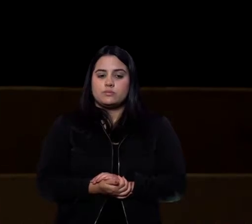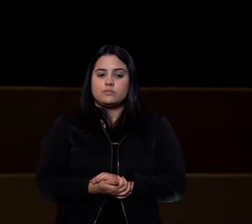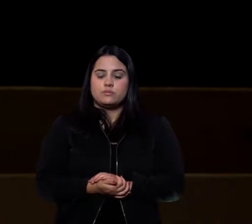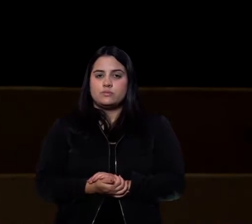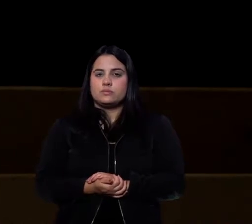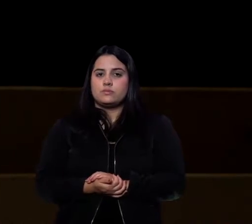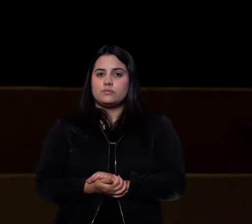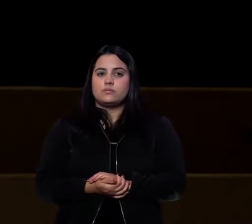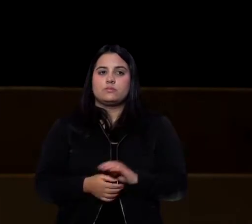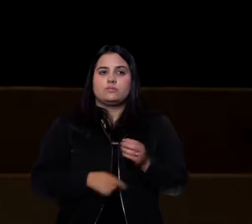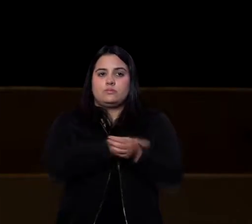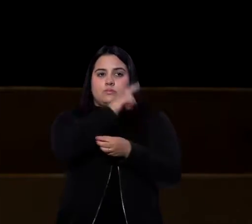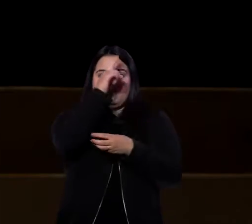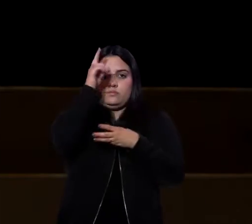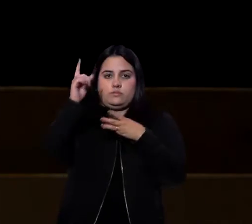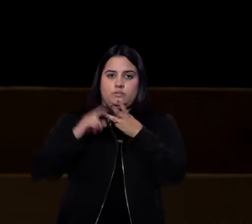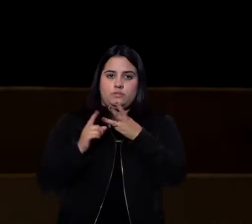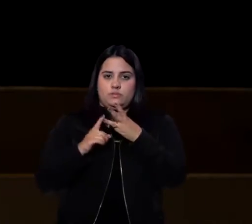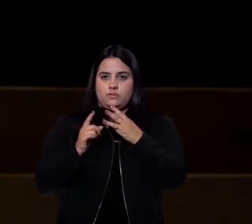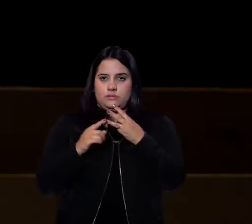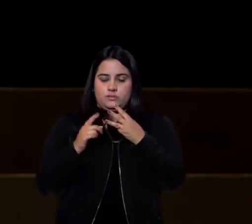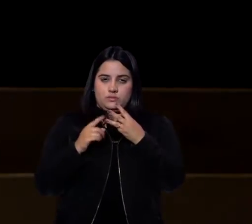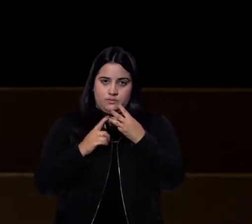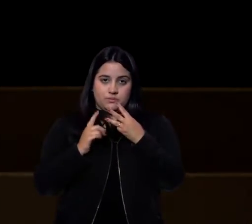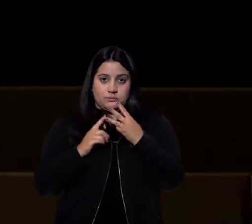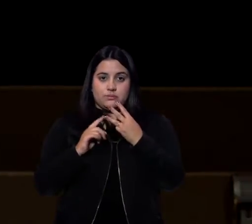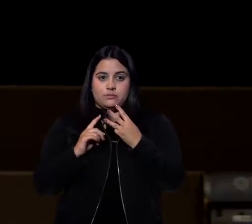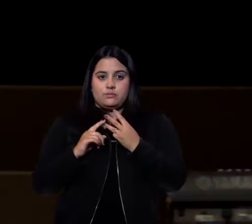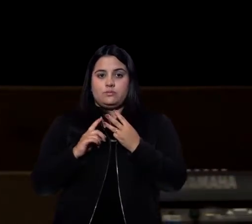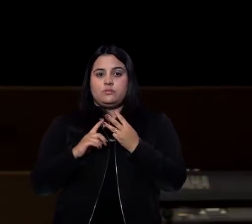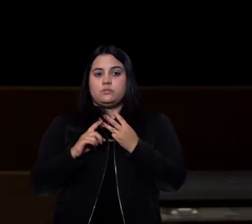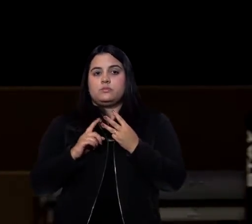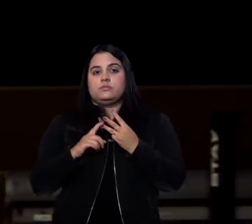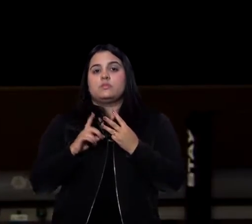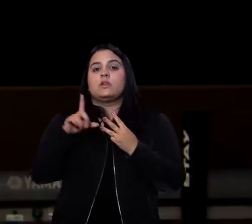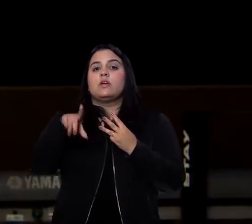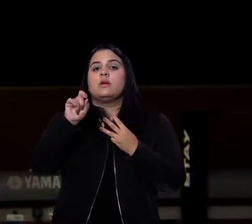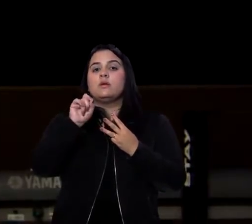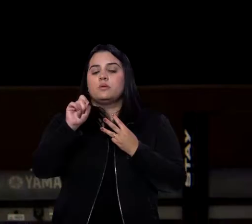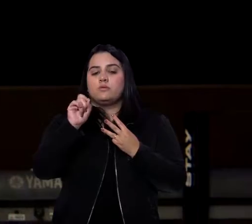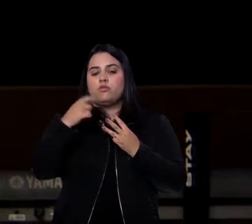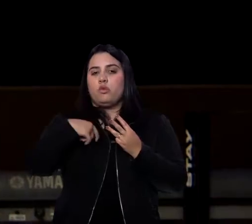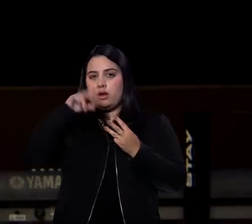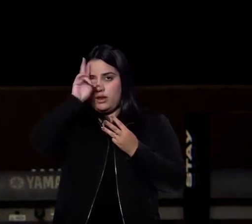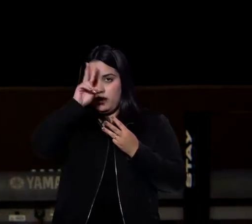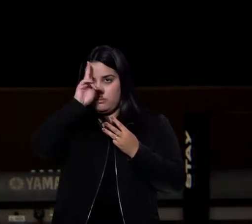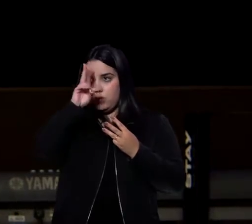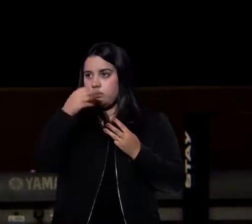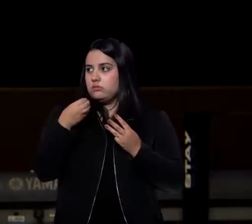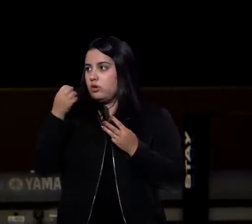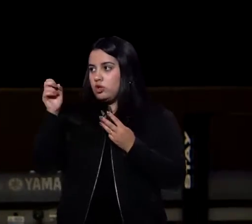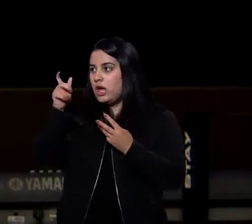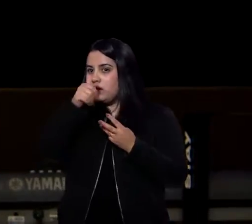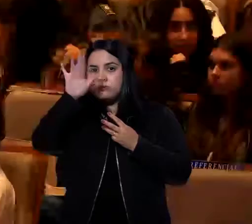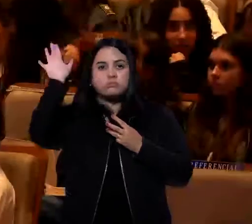E a terceira coisa que eu queria falar aqui também, é que, vou relembrar, vocês estão vivos ainda?